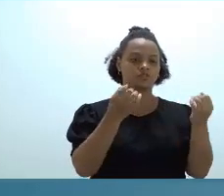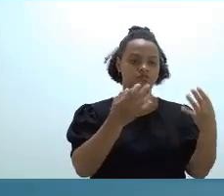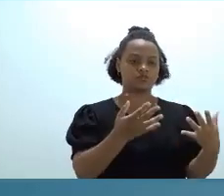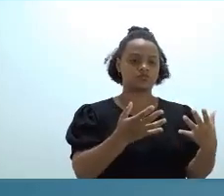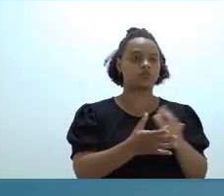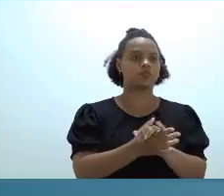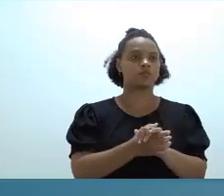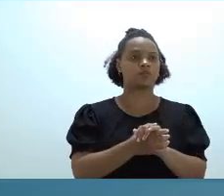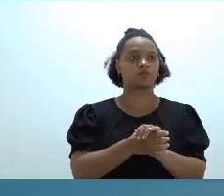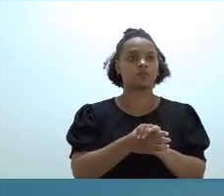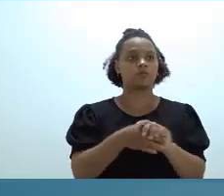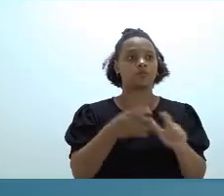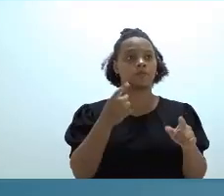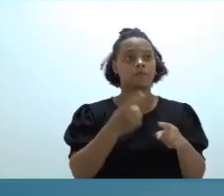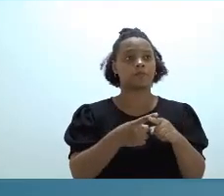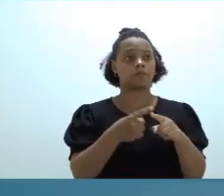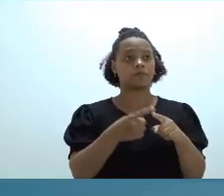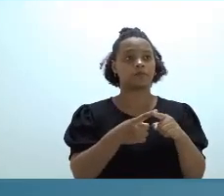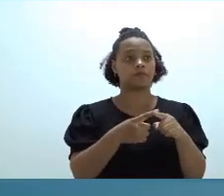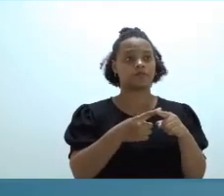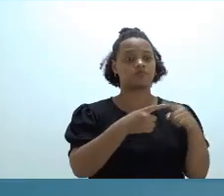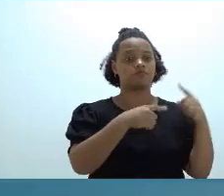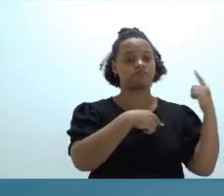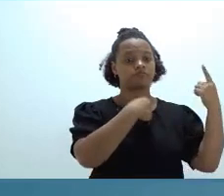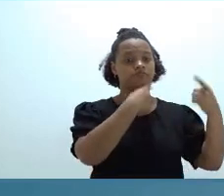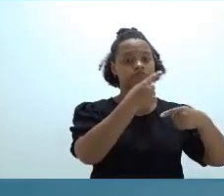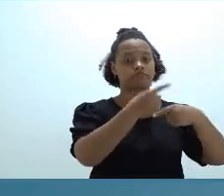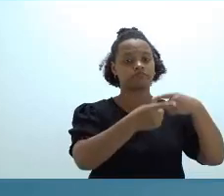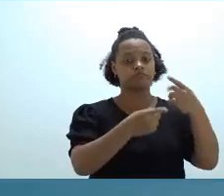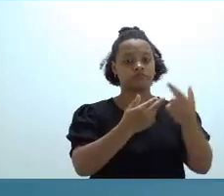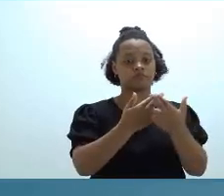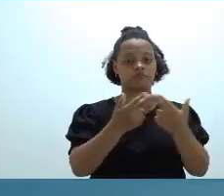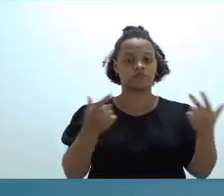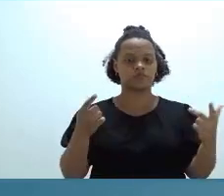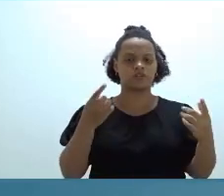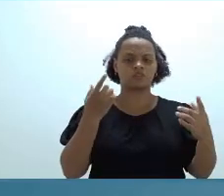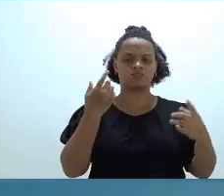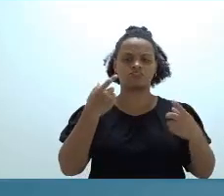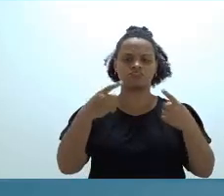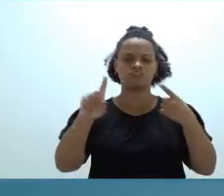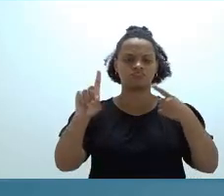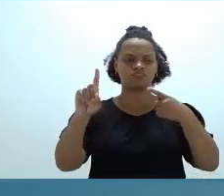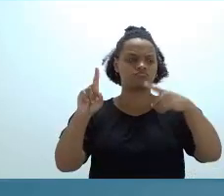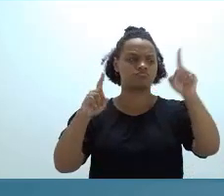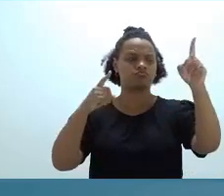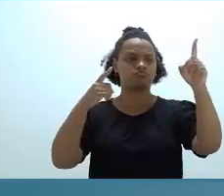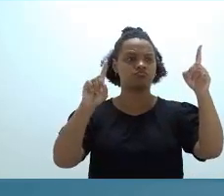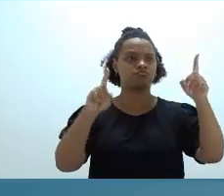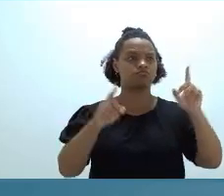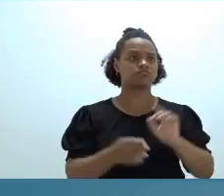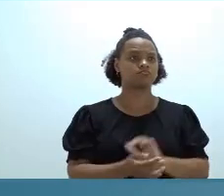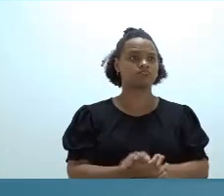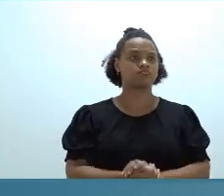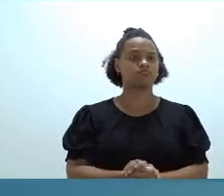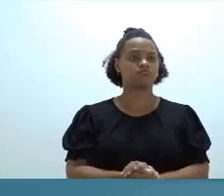Porque surgiu uma série de dúvidas naquele tribunal, e aí veio